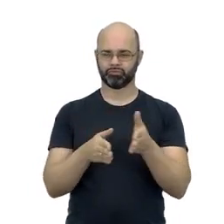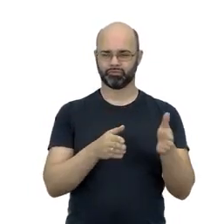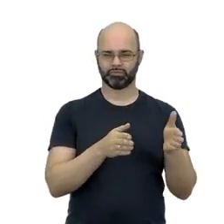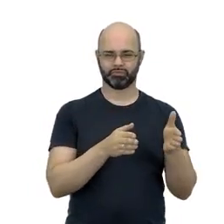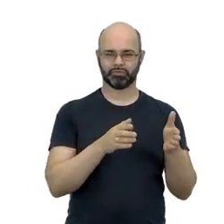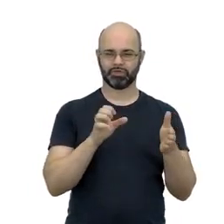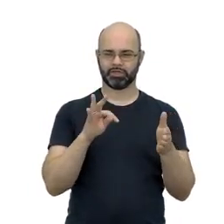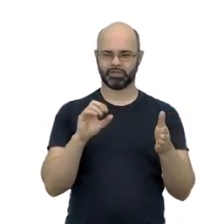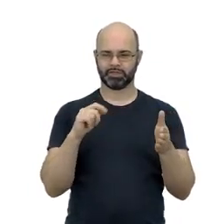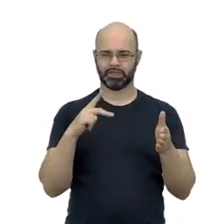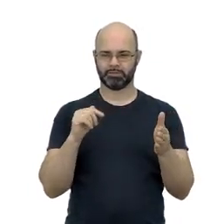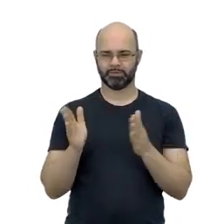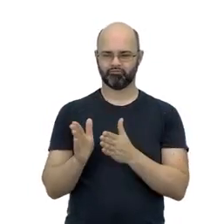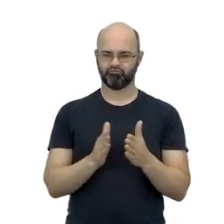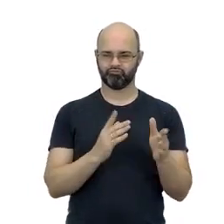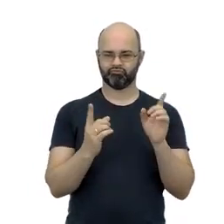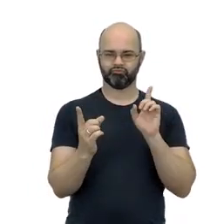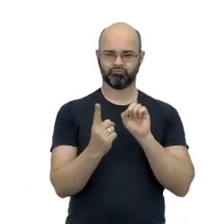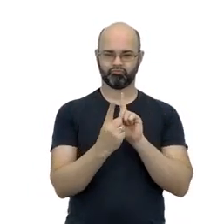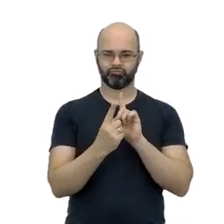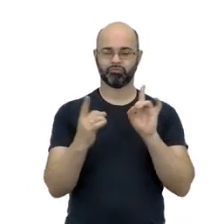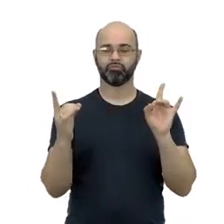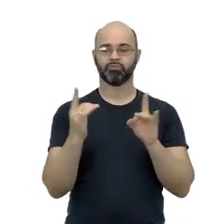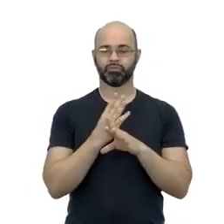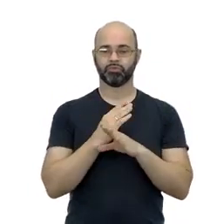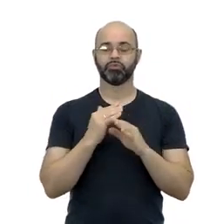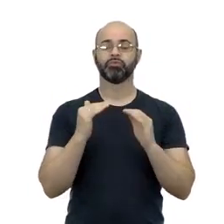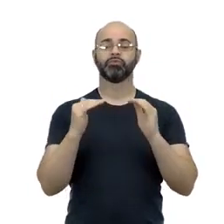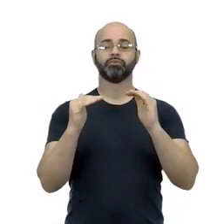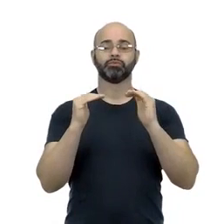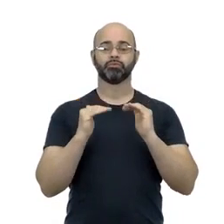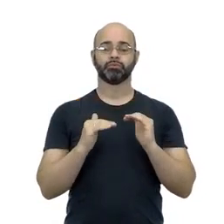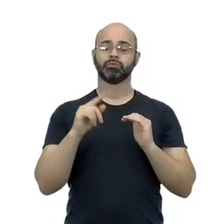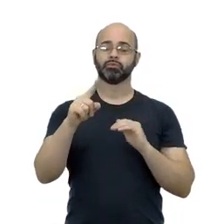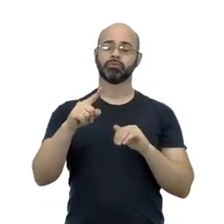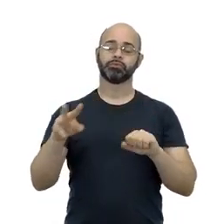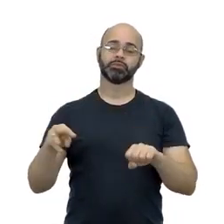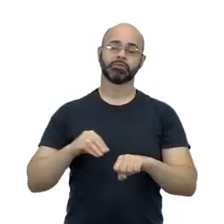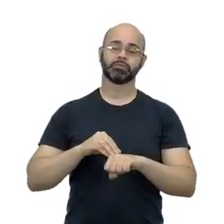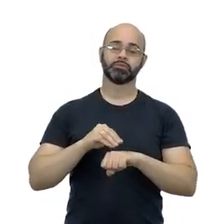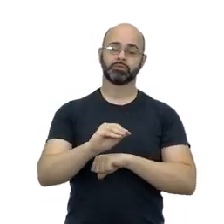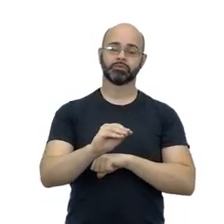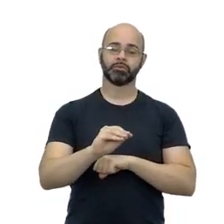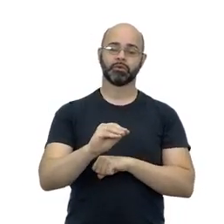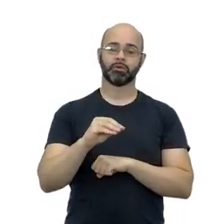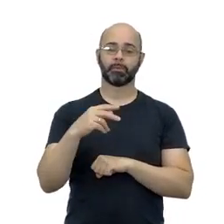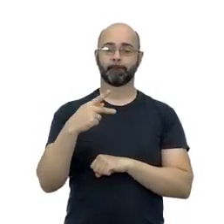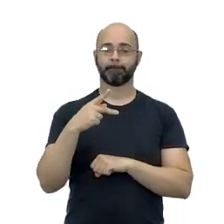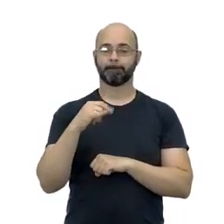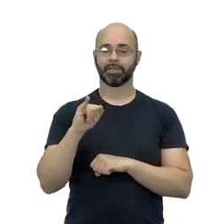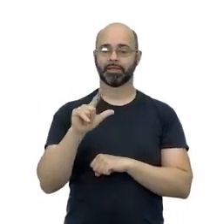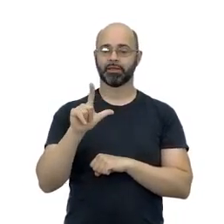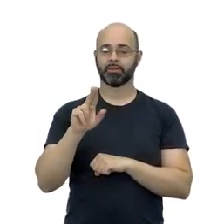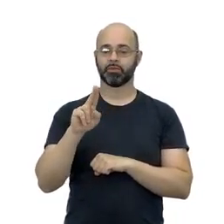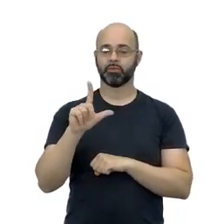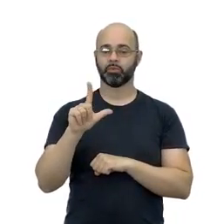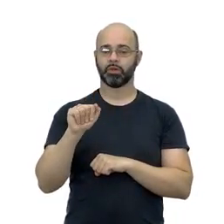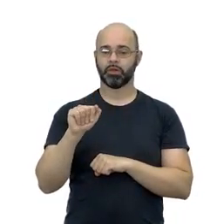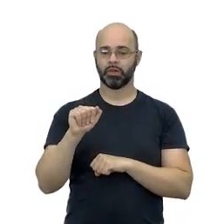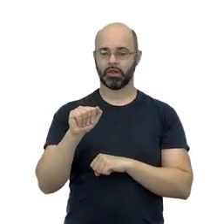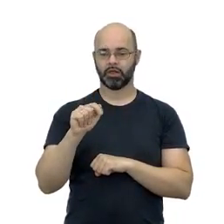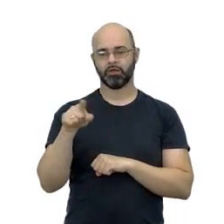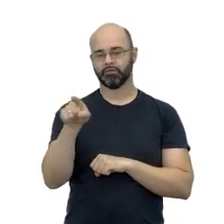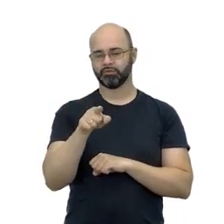vocês devem acessar a pílula do ano em que vocês atuam. Então, vocês que